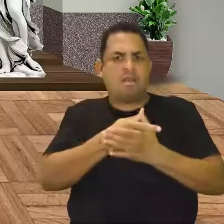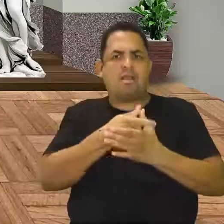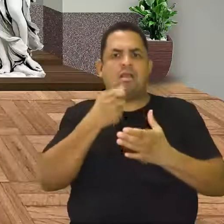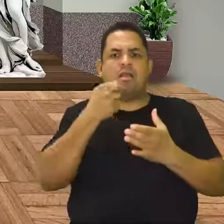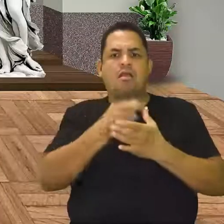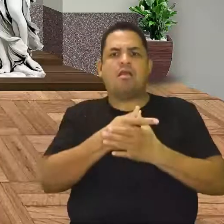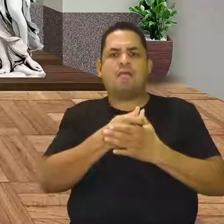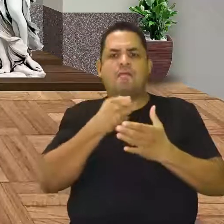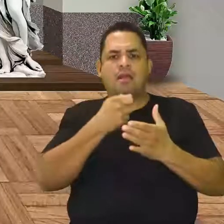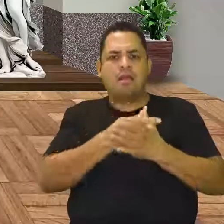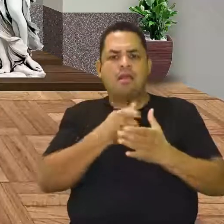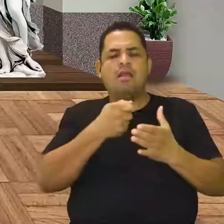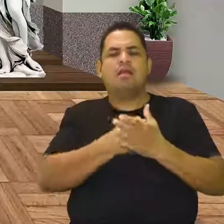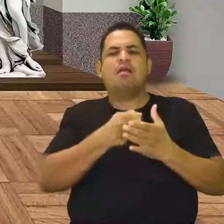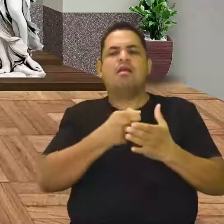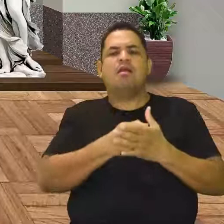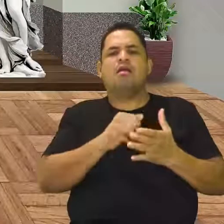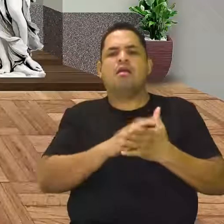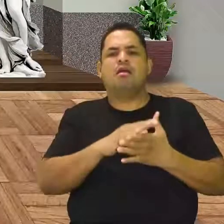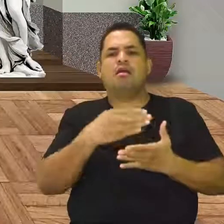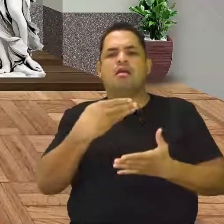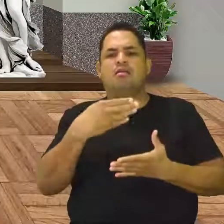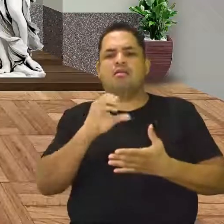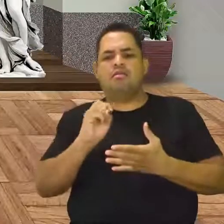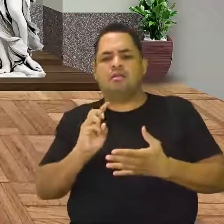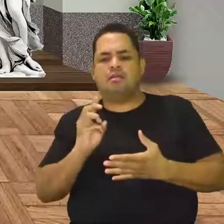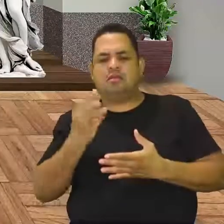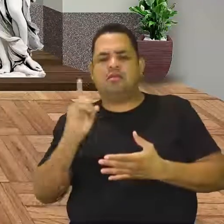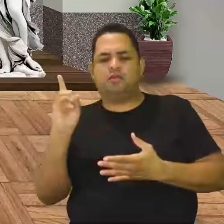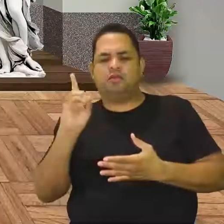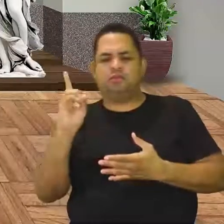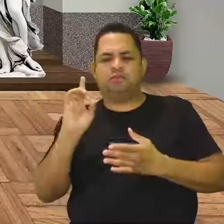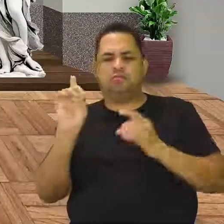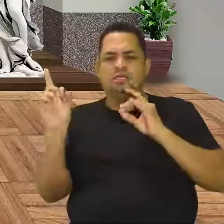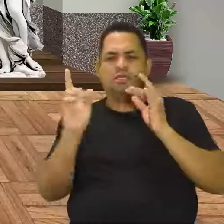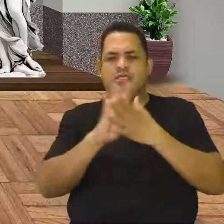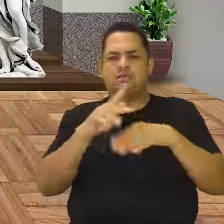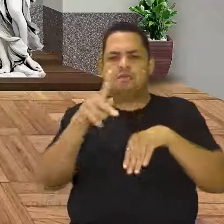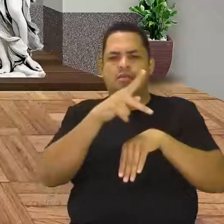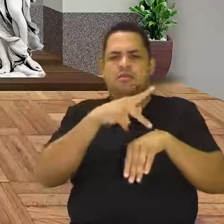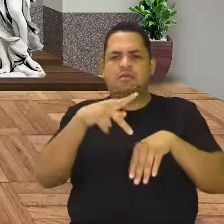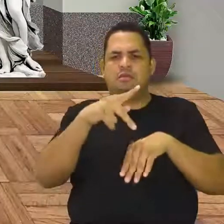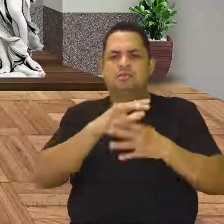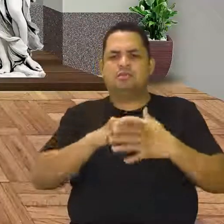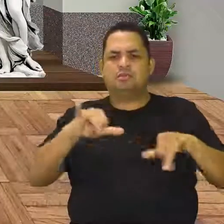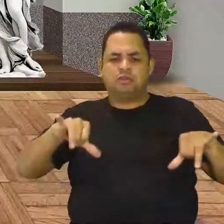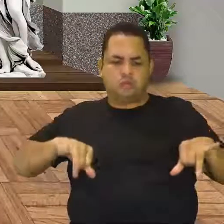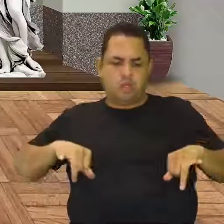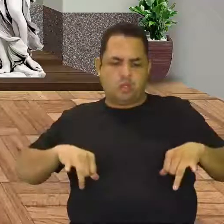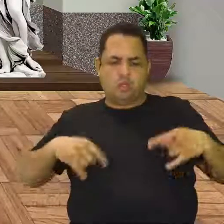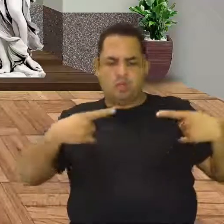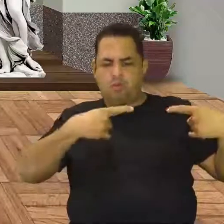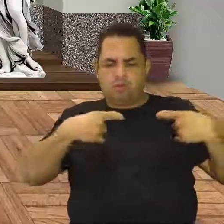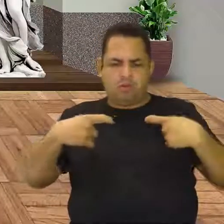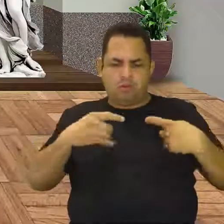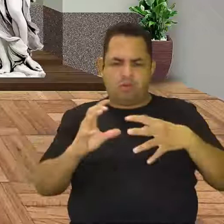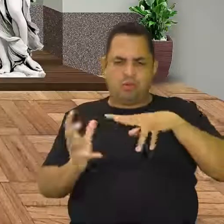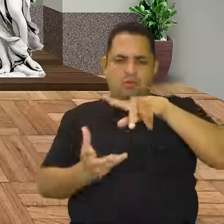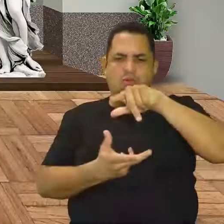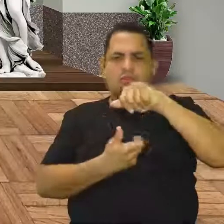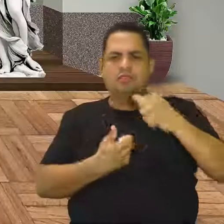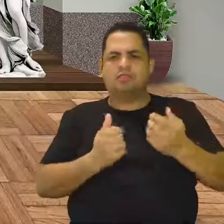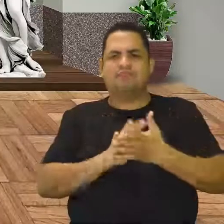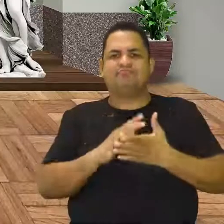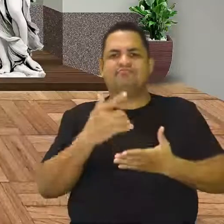30 milhões de dólares a cada país que se envolveu no conflito. A Alemanha não tinha dinheiro. A Alemanha